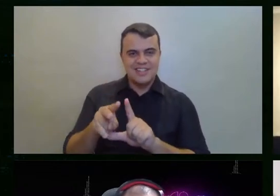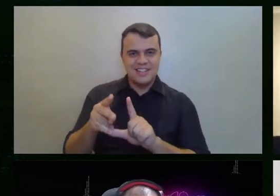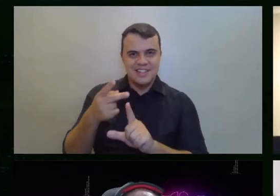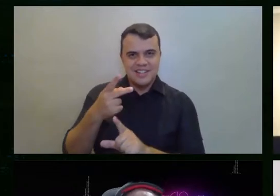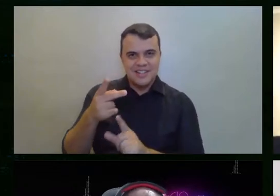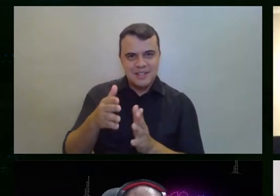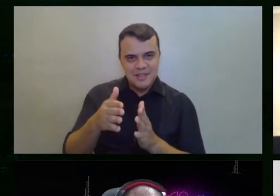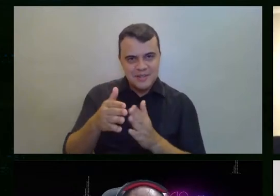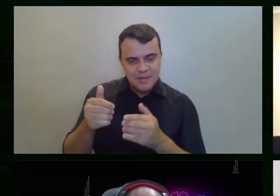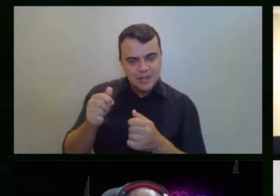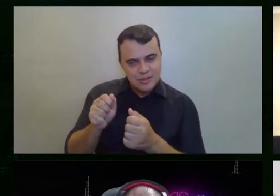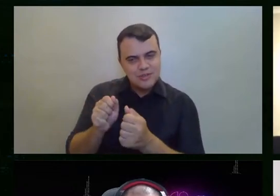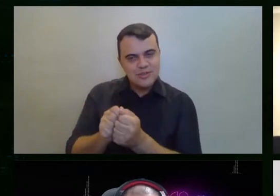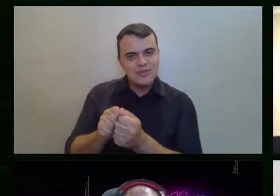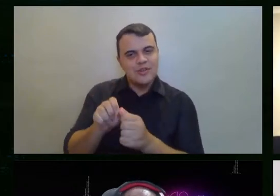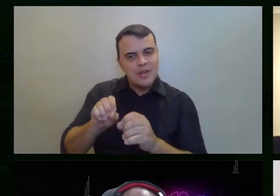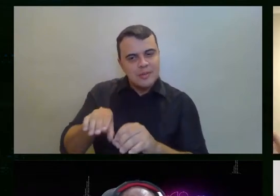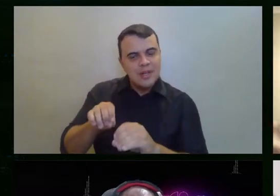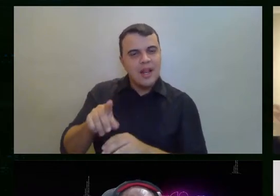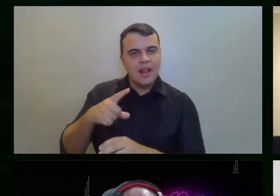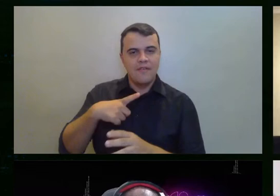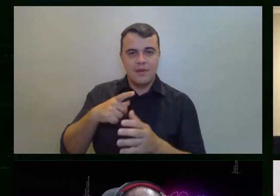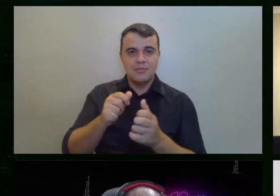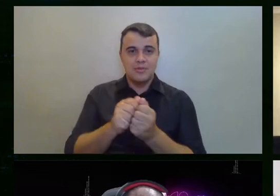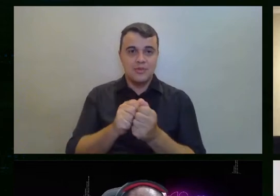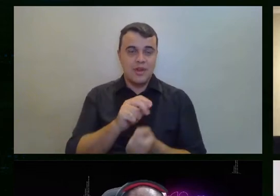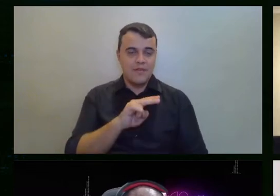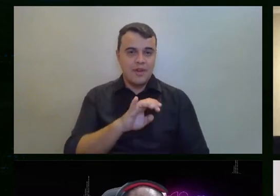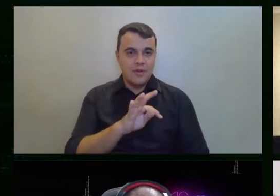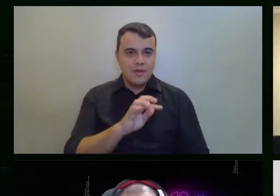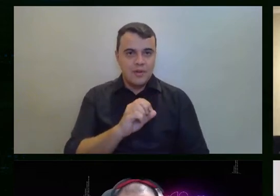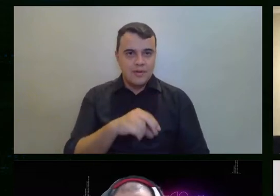a mentoria e tamo junto e vamos que vamos maravilhoso